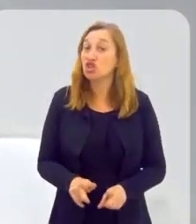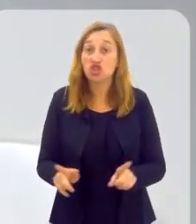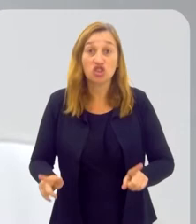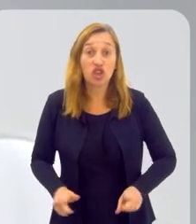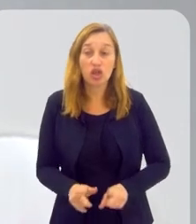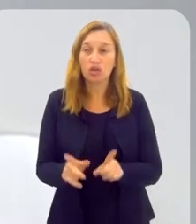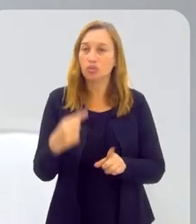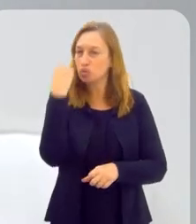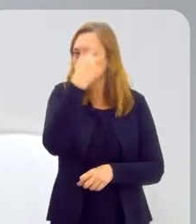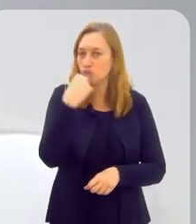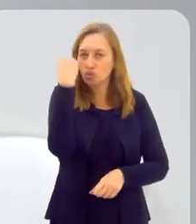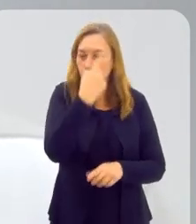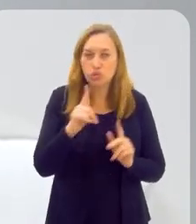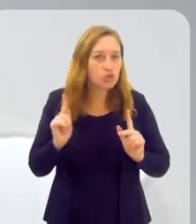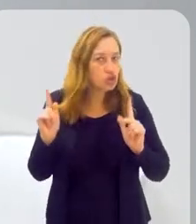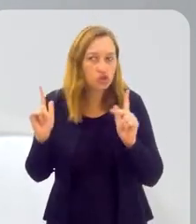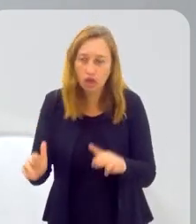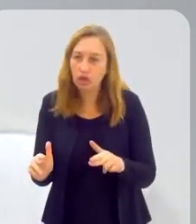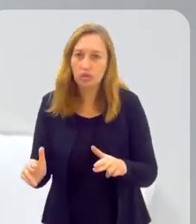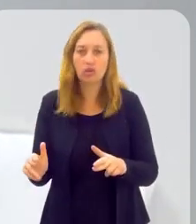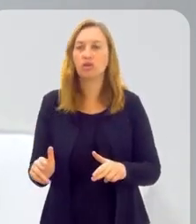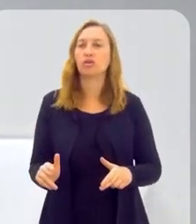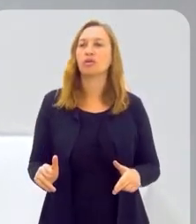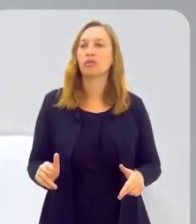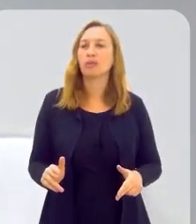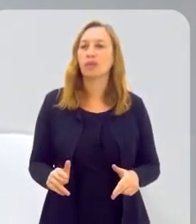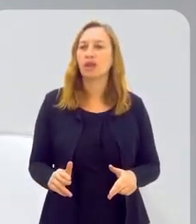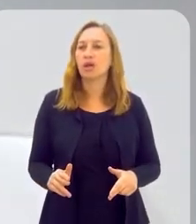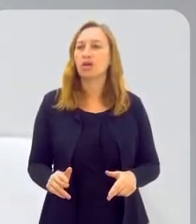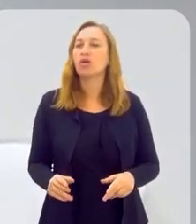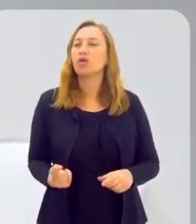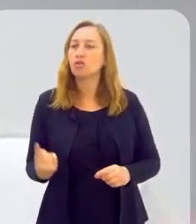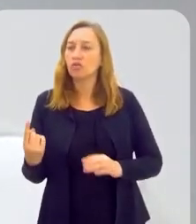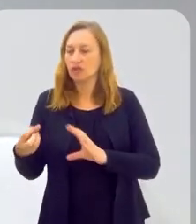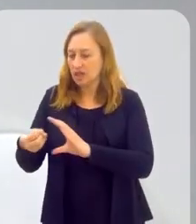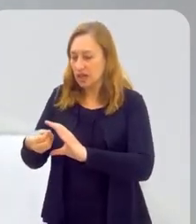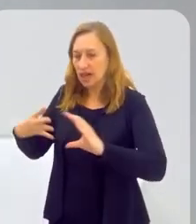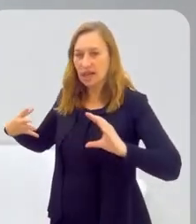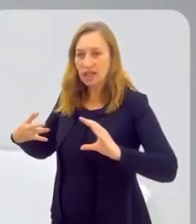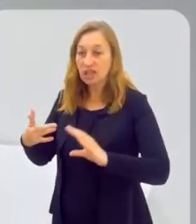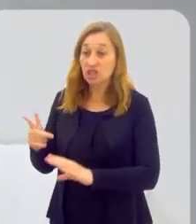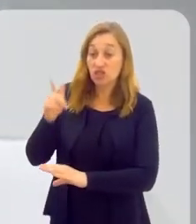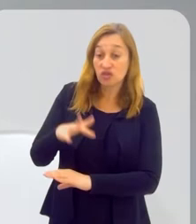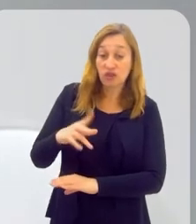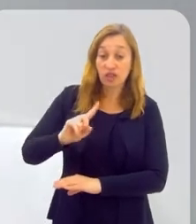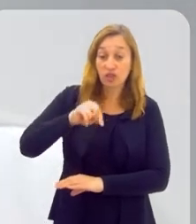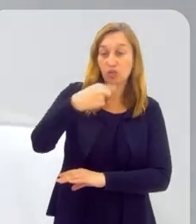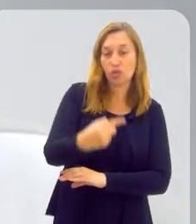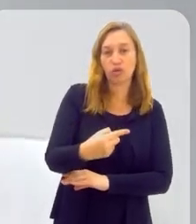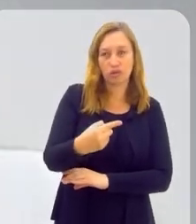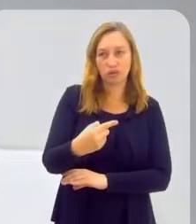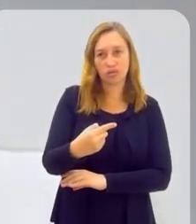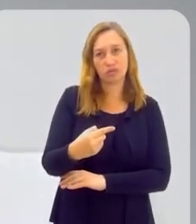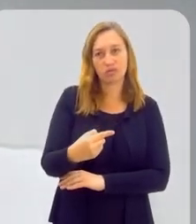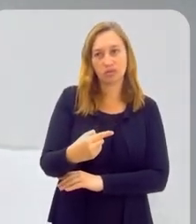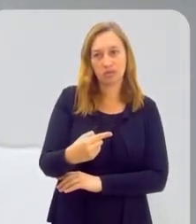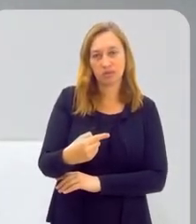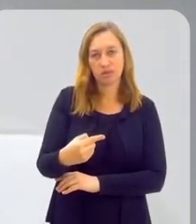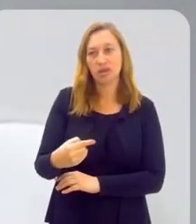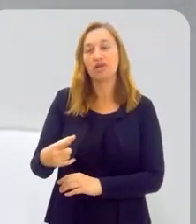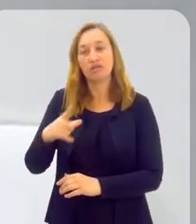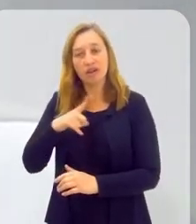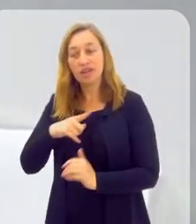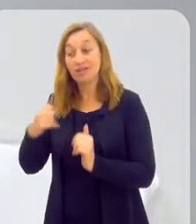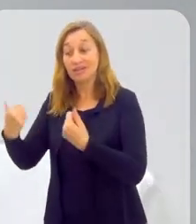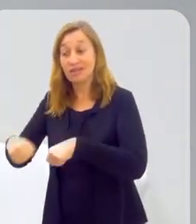irmãos gêmeos, eventualmente terem tido as mesmas influências, cada um vai ter as suas características, as suas necessidades, as